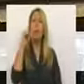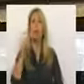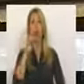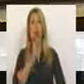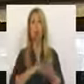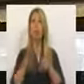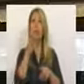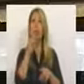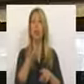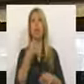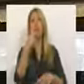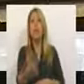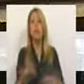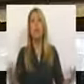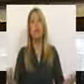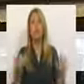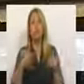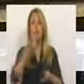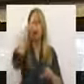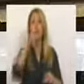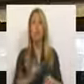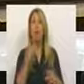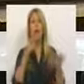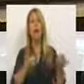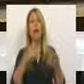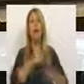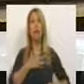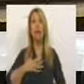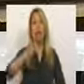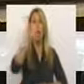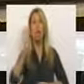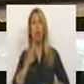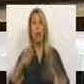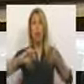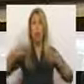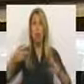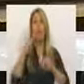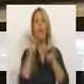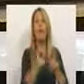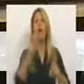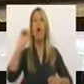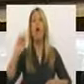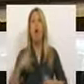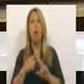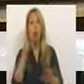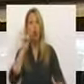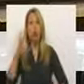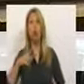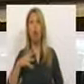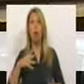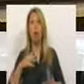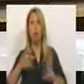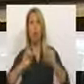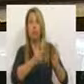municipalizar as entidades regionais, se vai ou não municipalizar a promoção turística. Nós não ouvimos dizer da Senhora Secretária de Estado